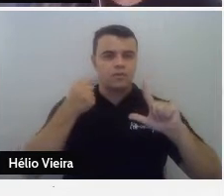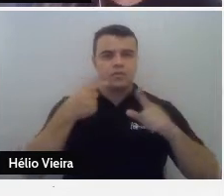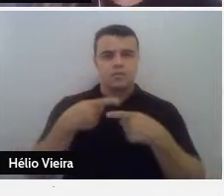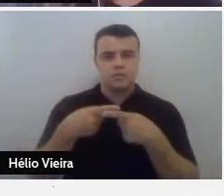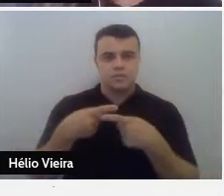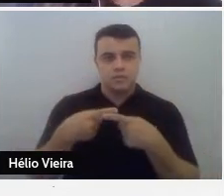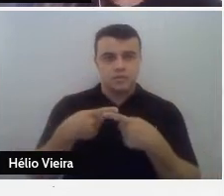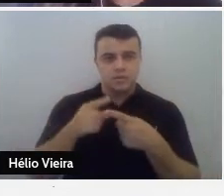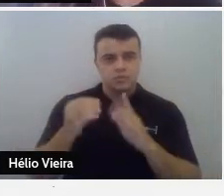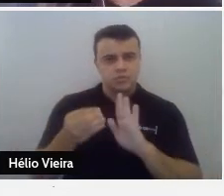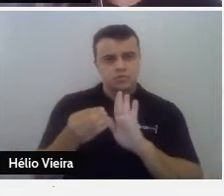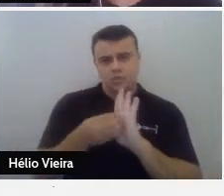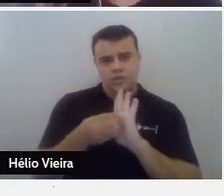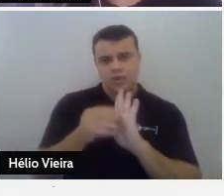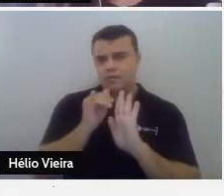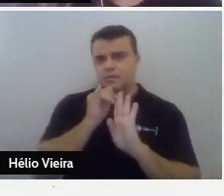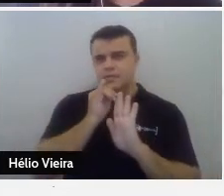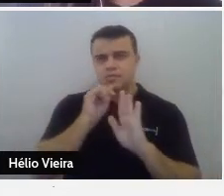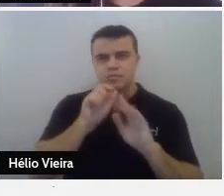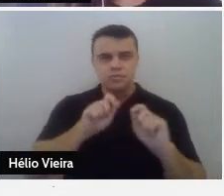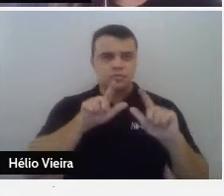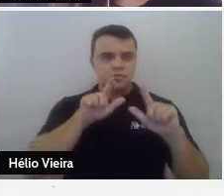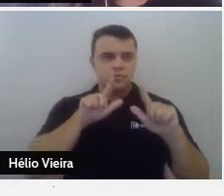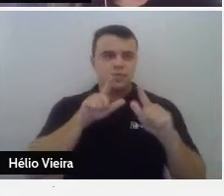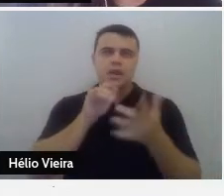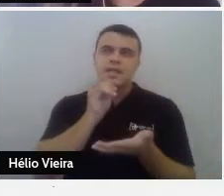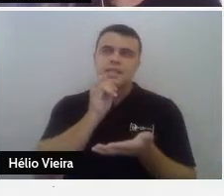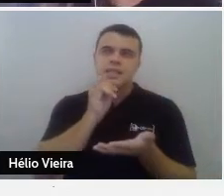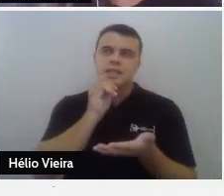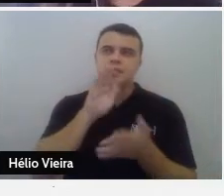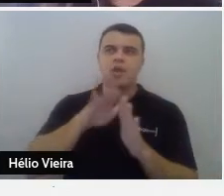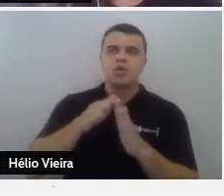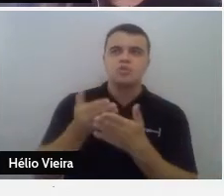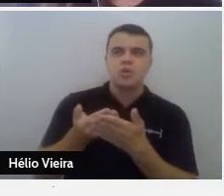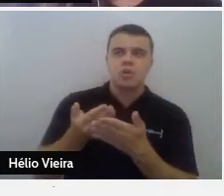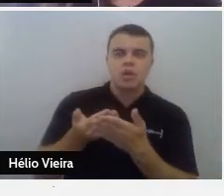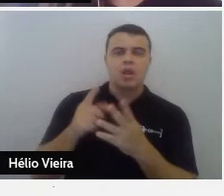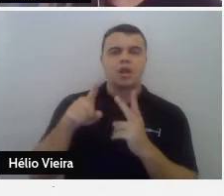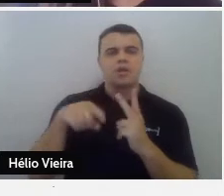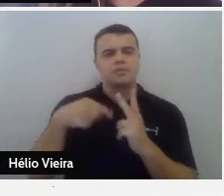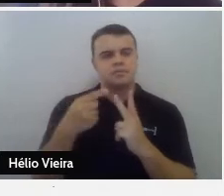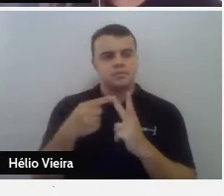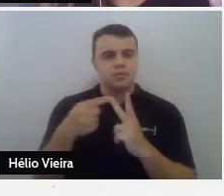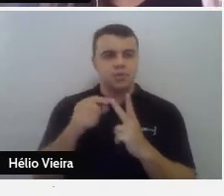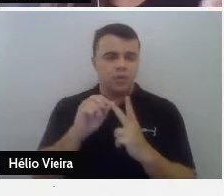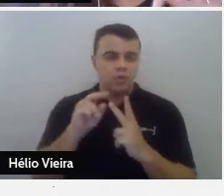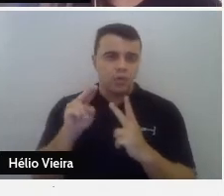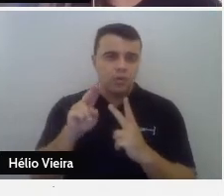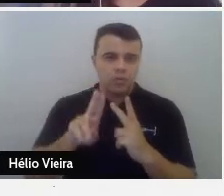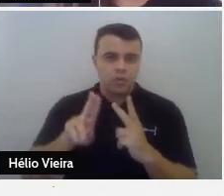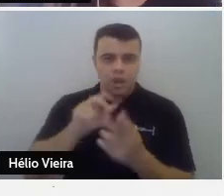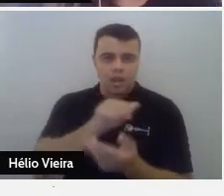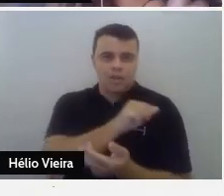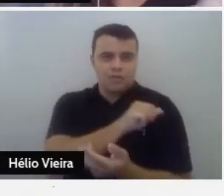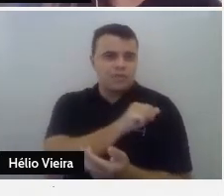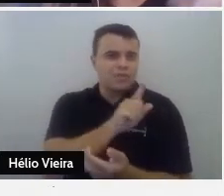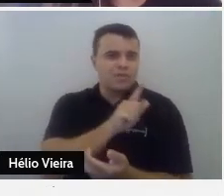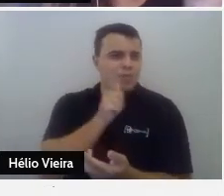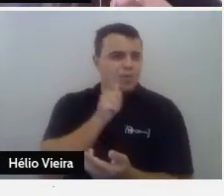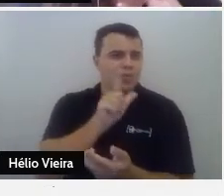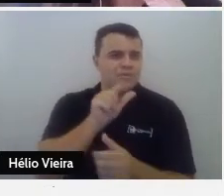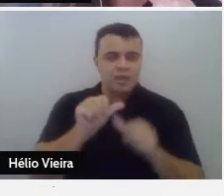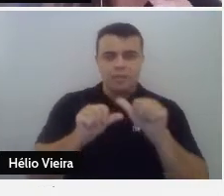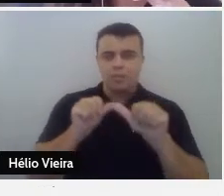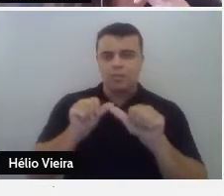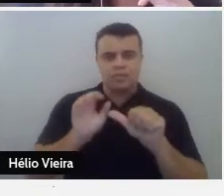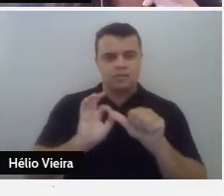e colocar um fundo, por exemplo, da escola, ou um fundo que os alunos não conseguem alterar, não